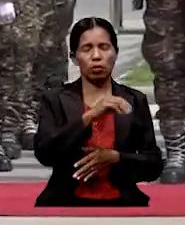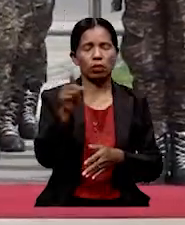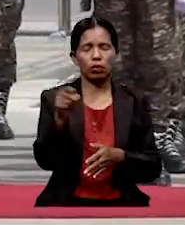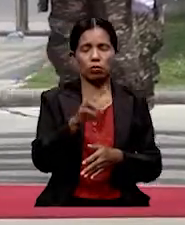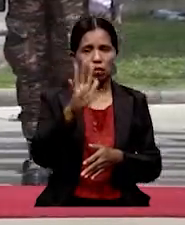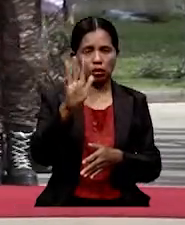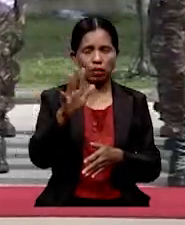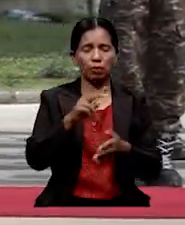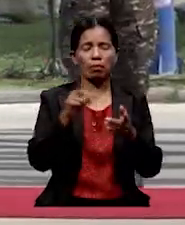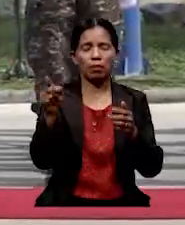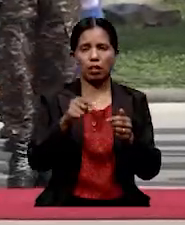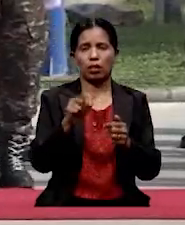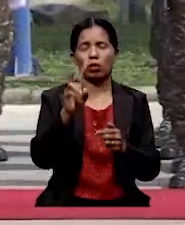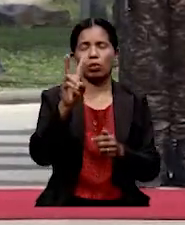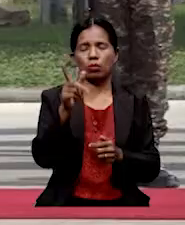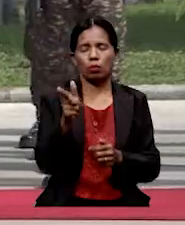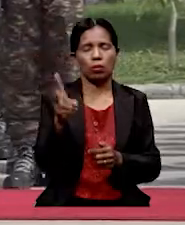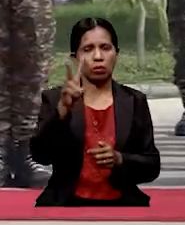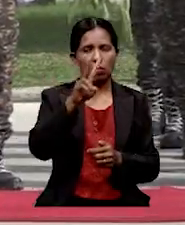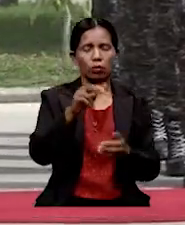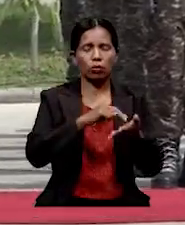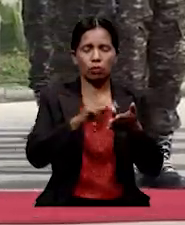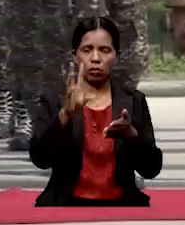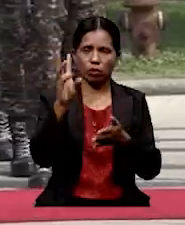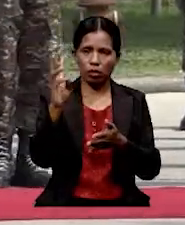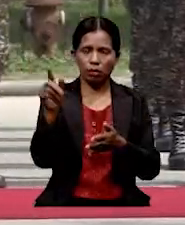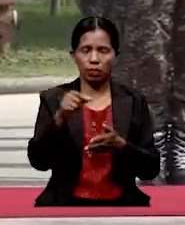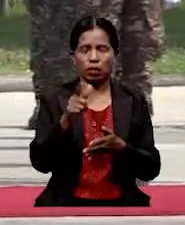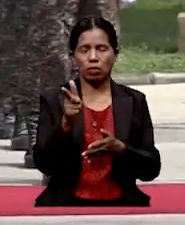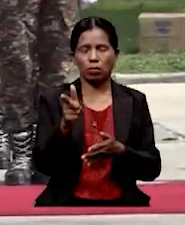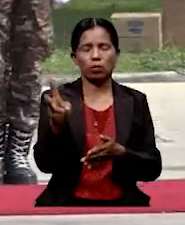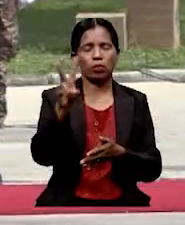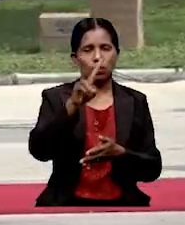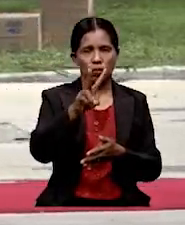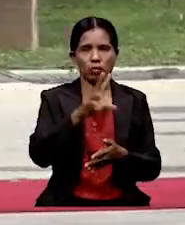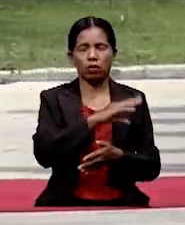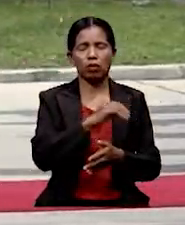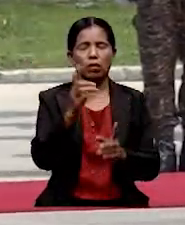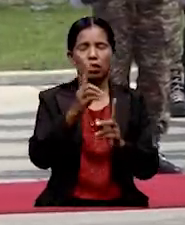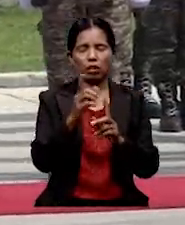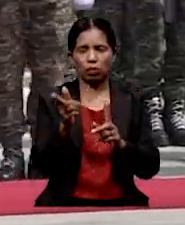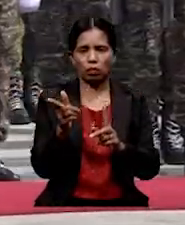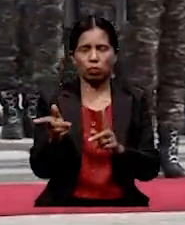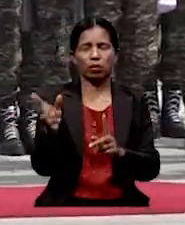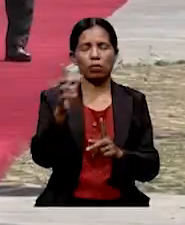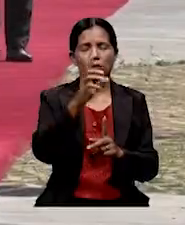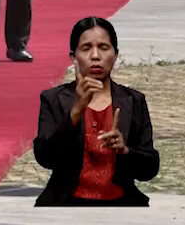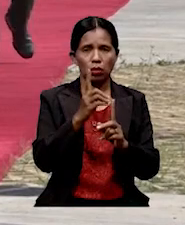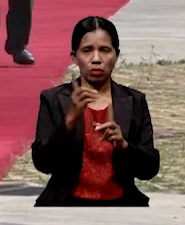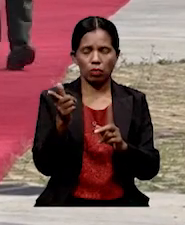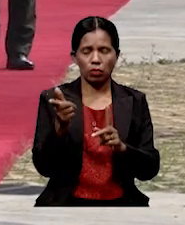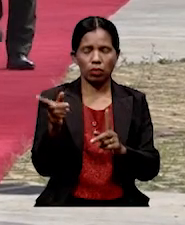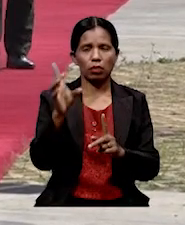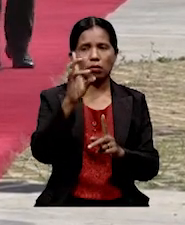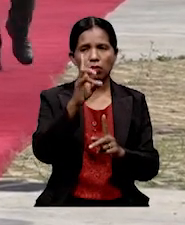barra Rihunrua Ruanulu Resinrua, no número 9 barra Rihunrua Ruanulu Resinrua. Loron Ruanulu Resinualu Fulan Janeiro,